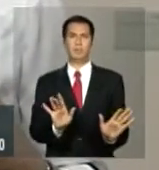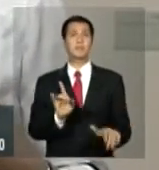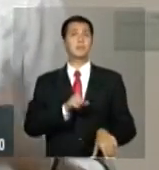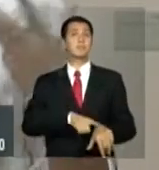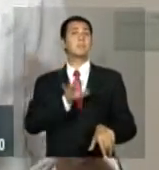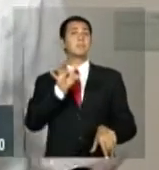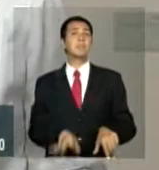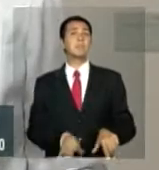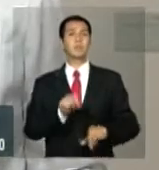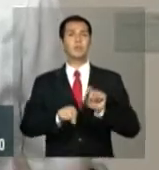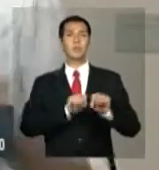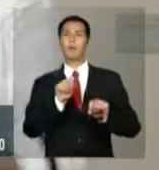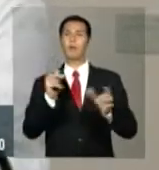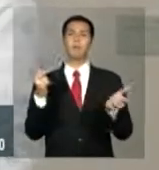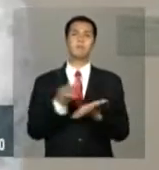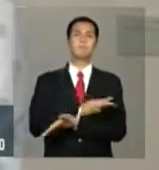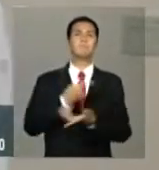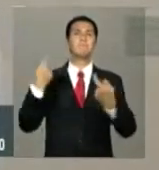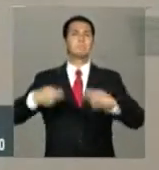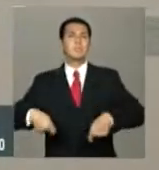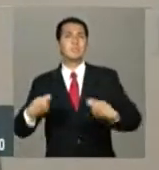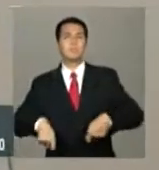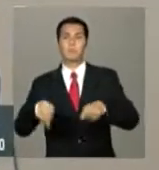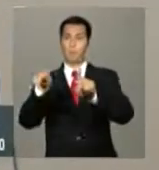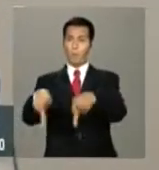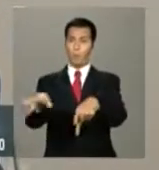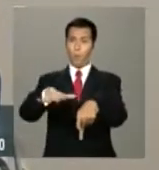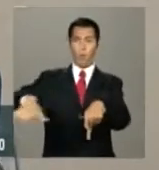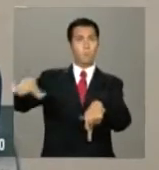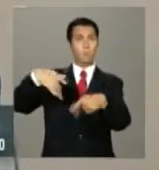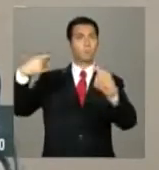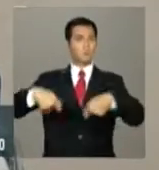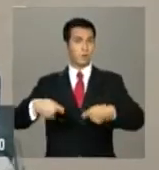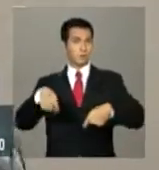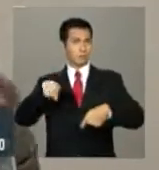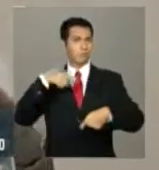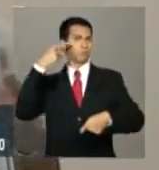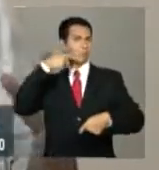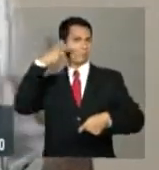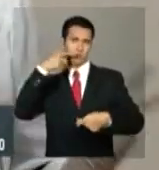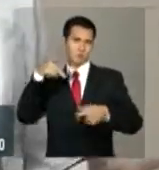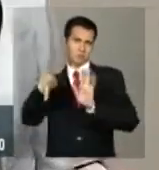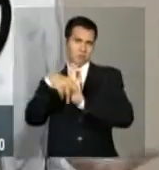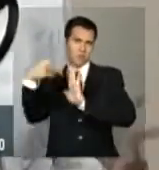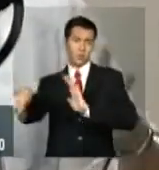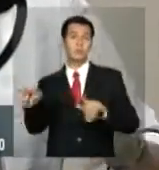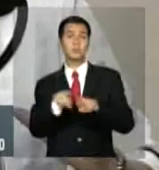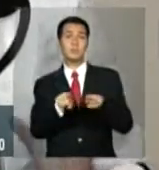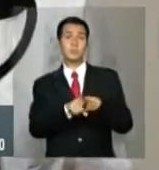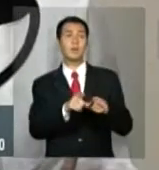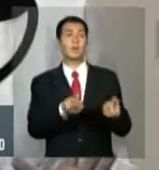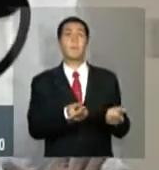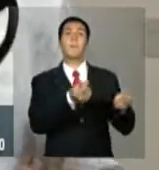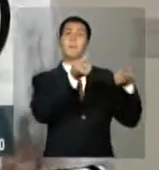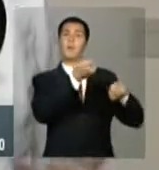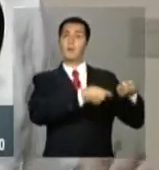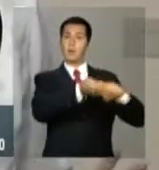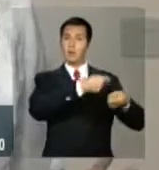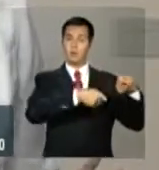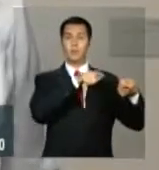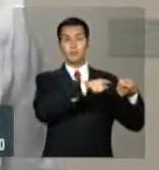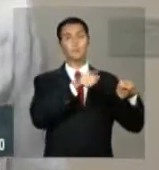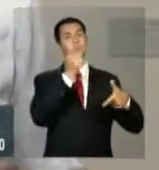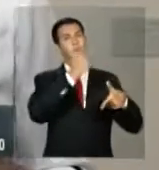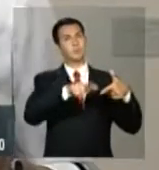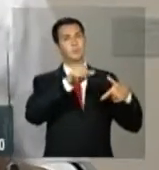das necessidades das populações, e aí é uma questão política, e necessidade dos mercados, que aí é uma questão